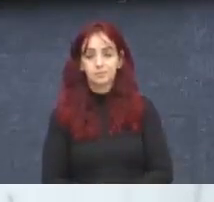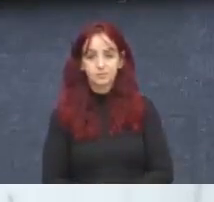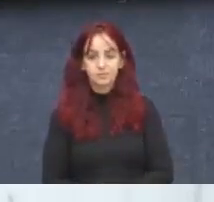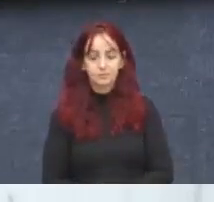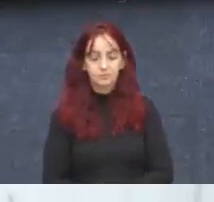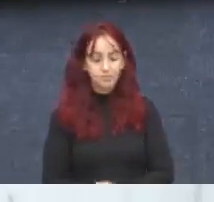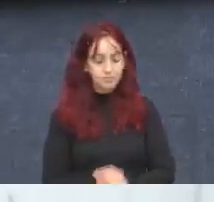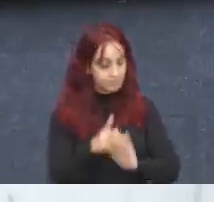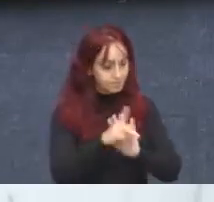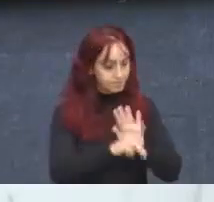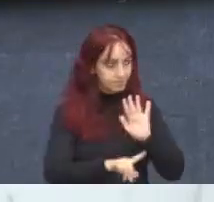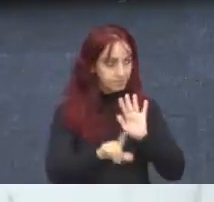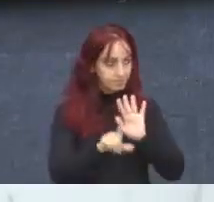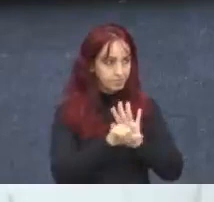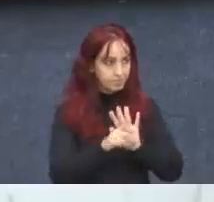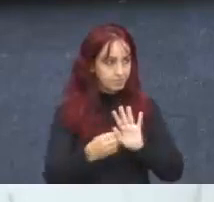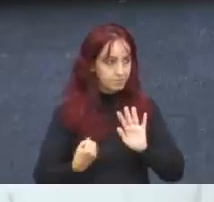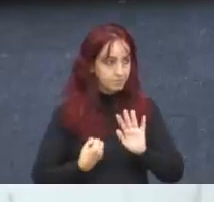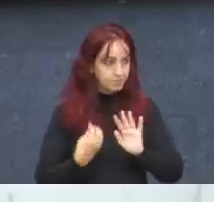Projeto de lei número